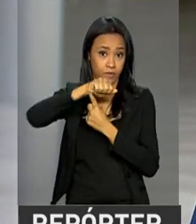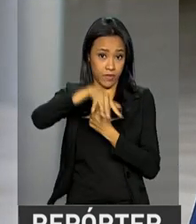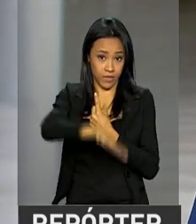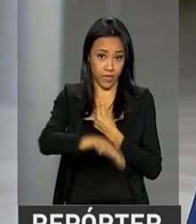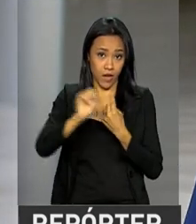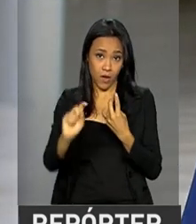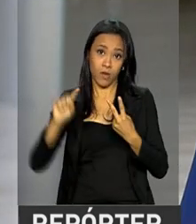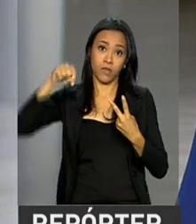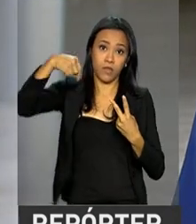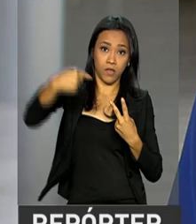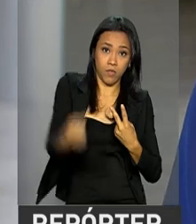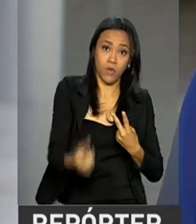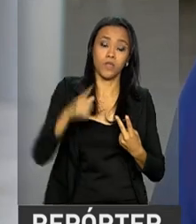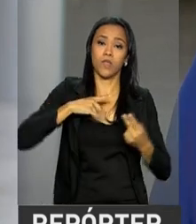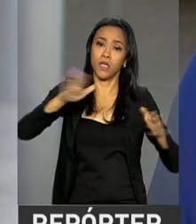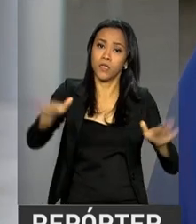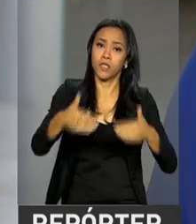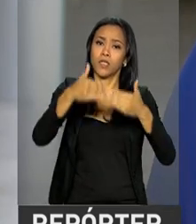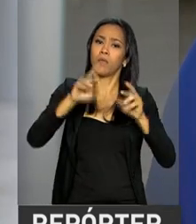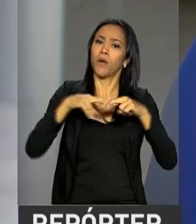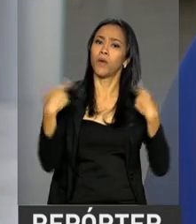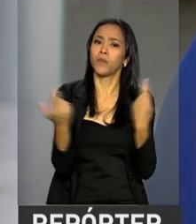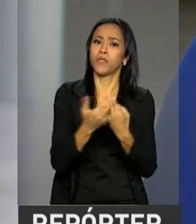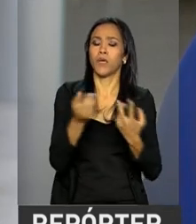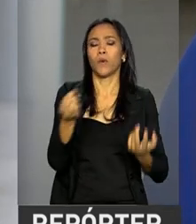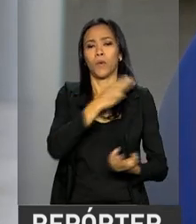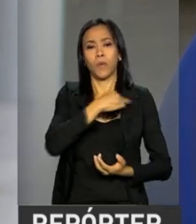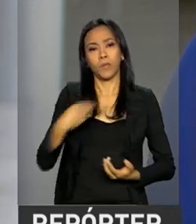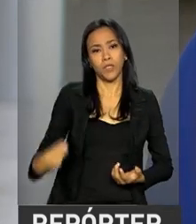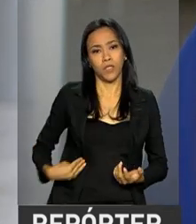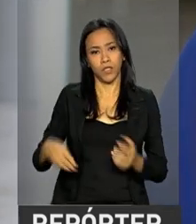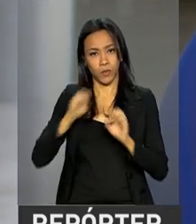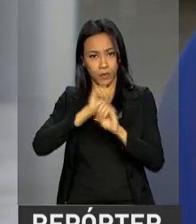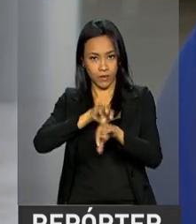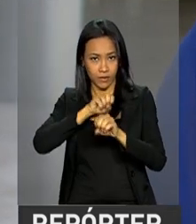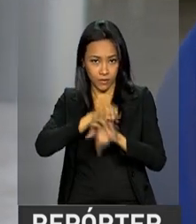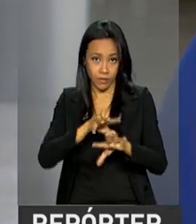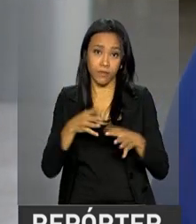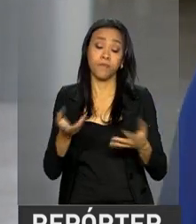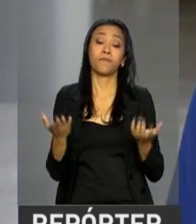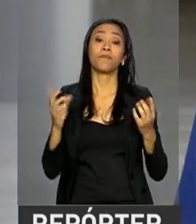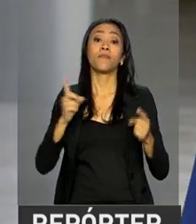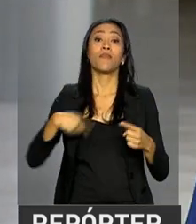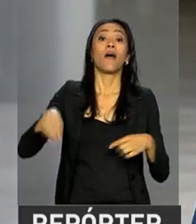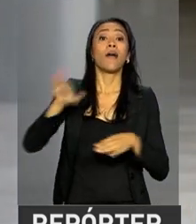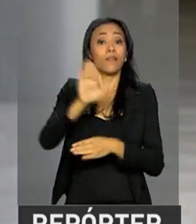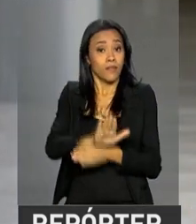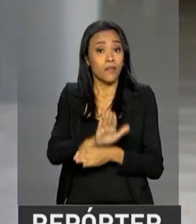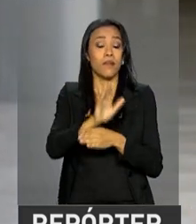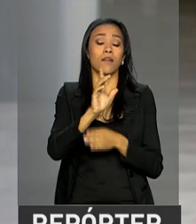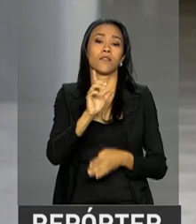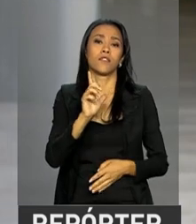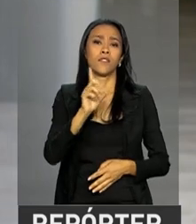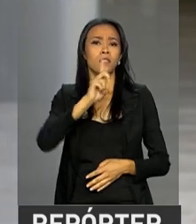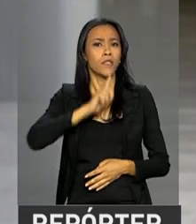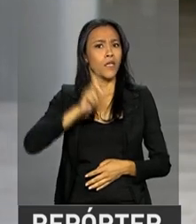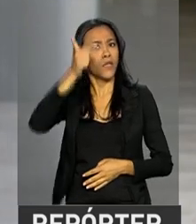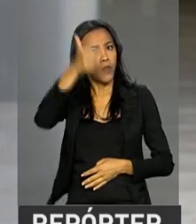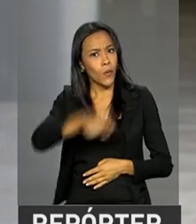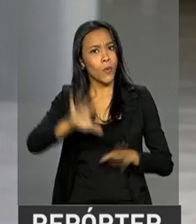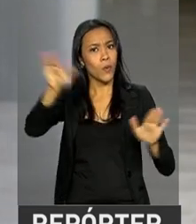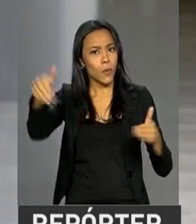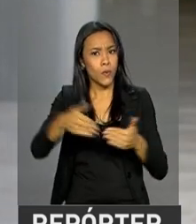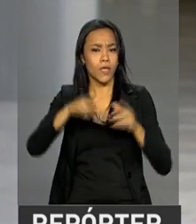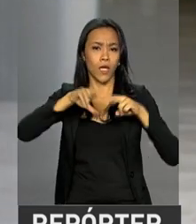em seguida com o ministro da educação mendonça filho à tarde temer se reúne com o senador do mato